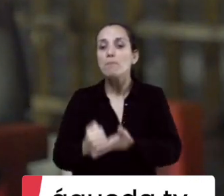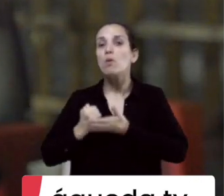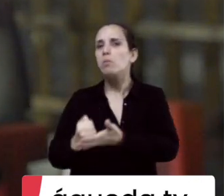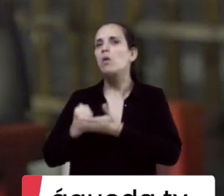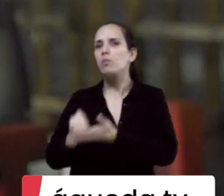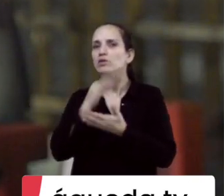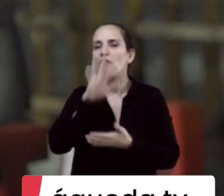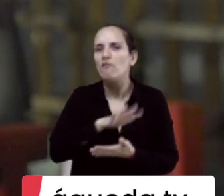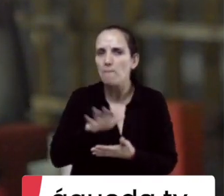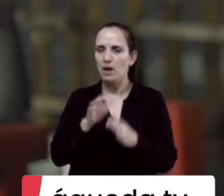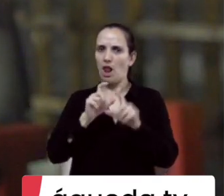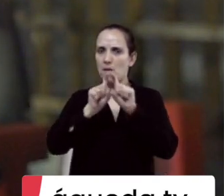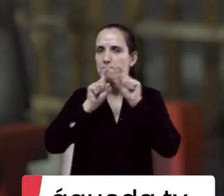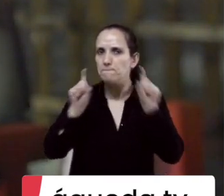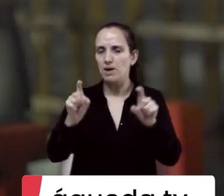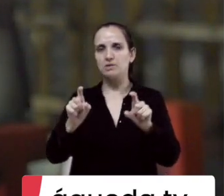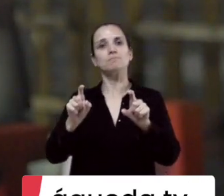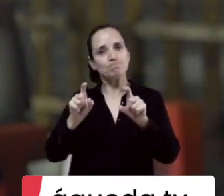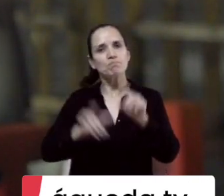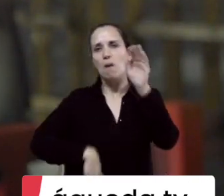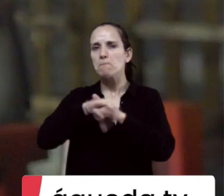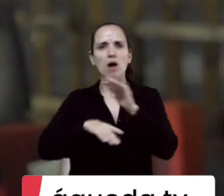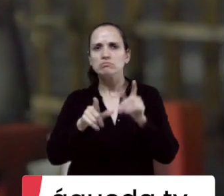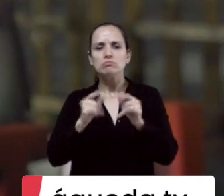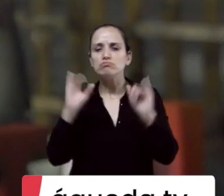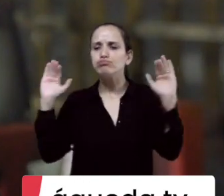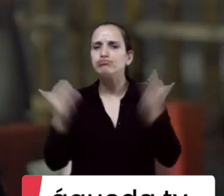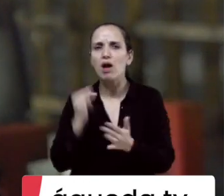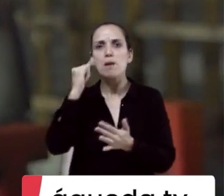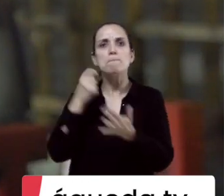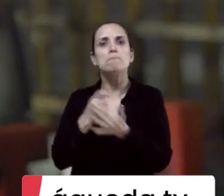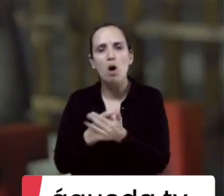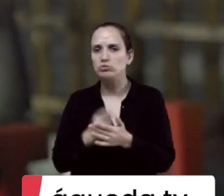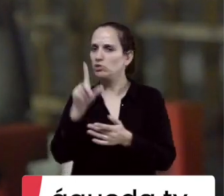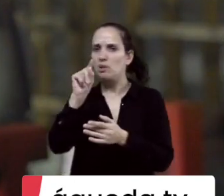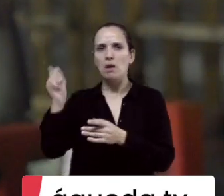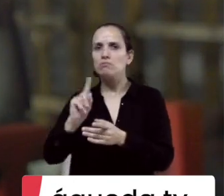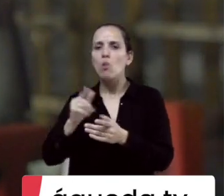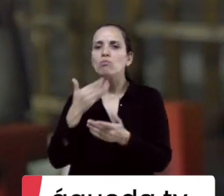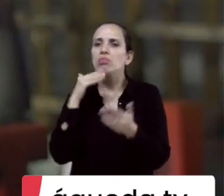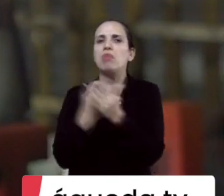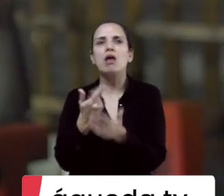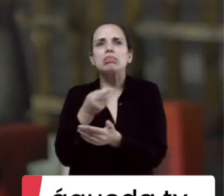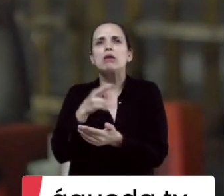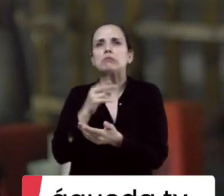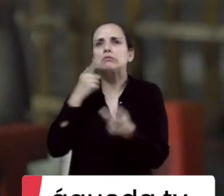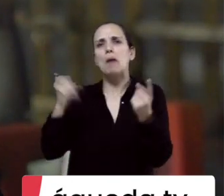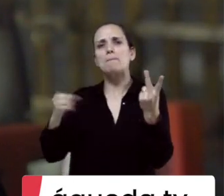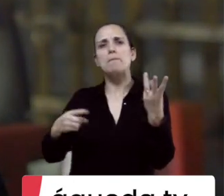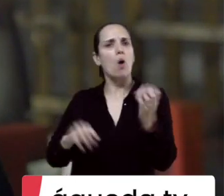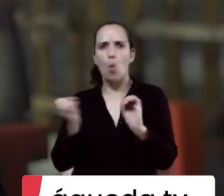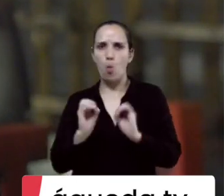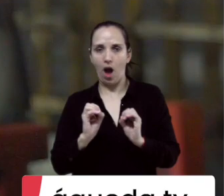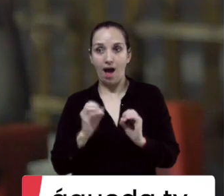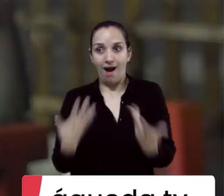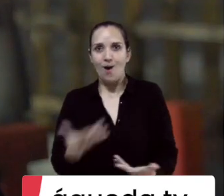presta às famílias e às empresas, através da máxima redução possível de impostos e da não aplicação de muitas taxas municipais. Em